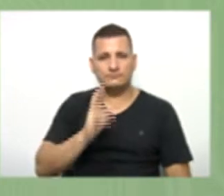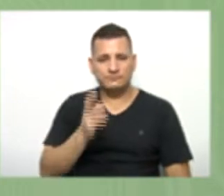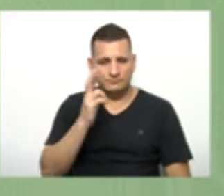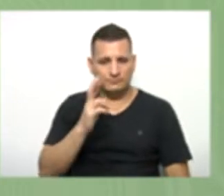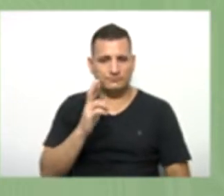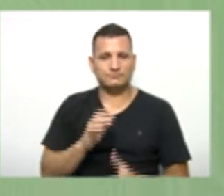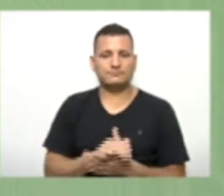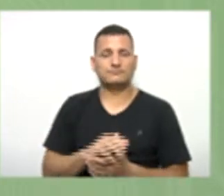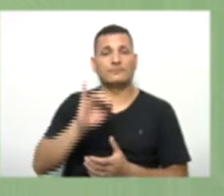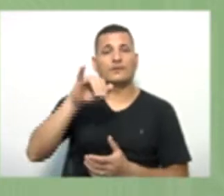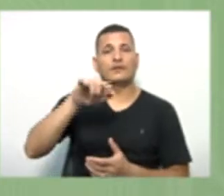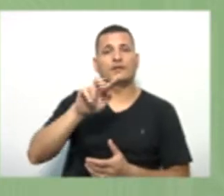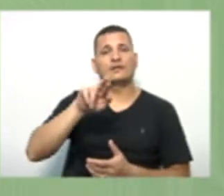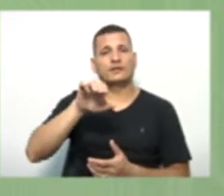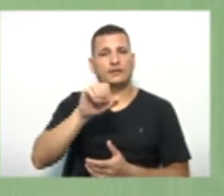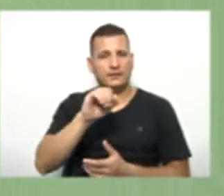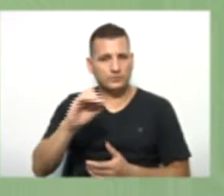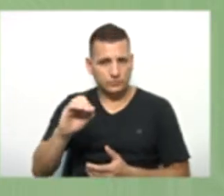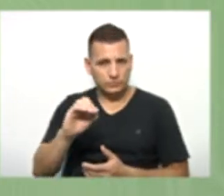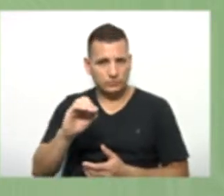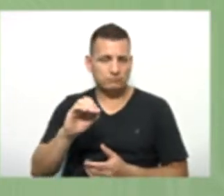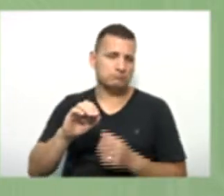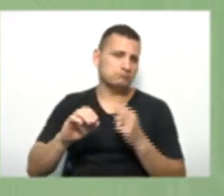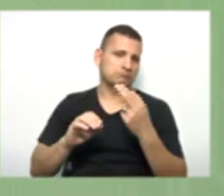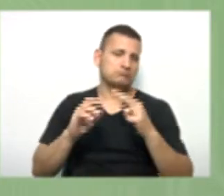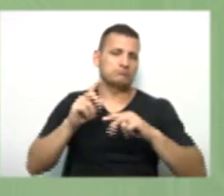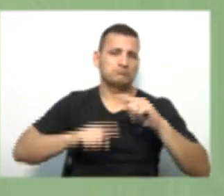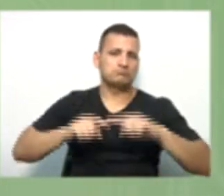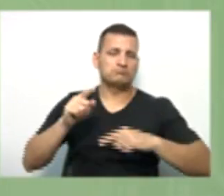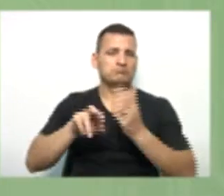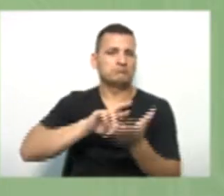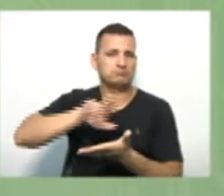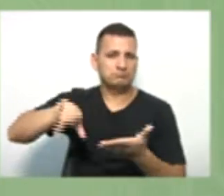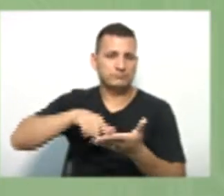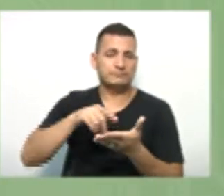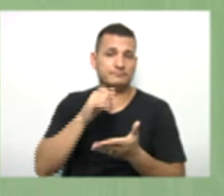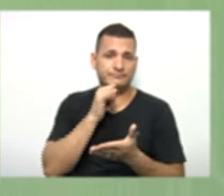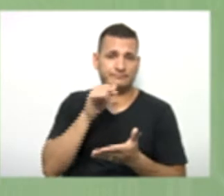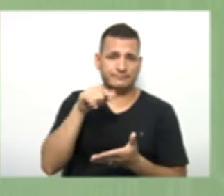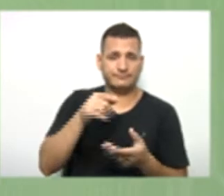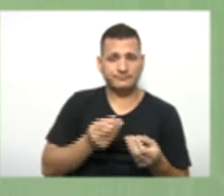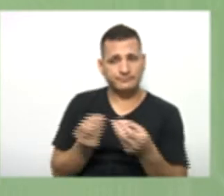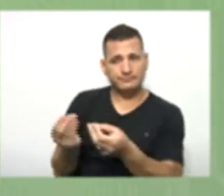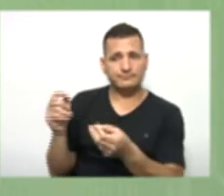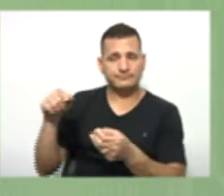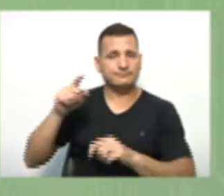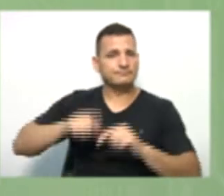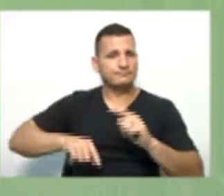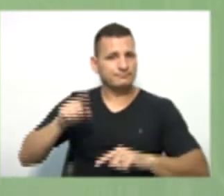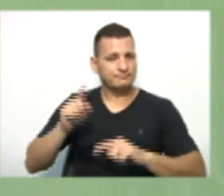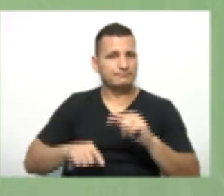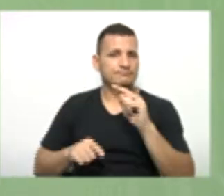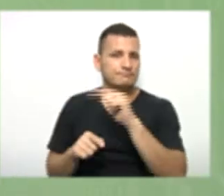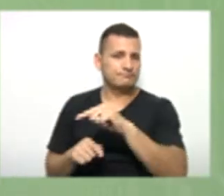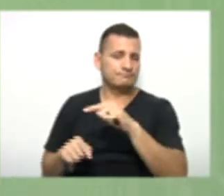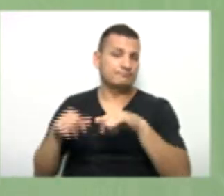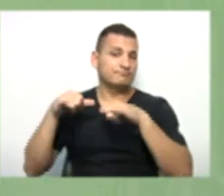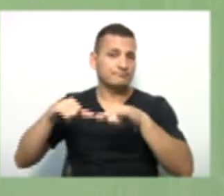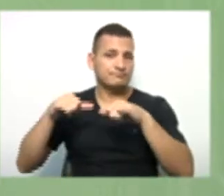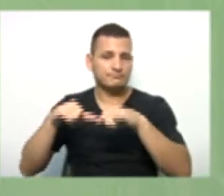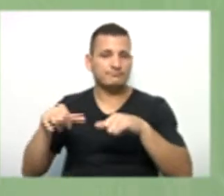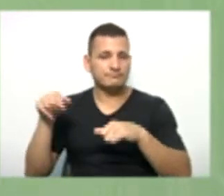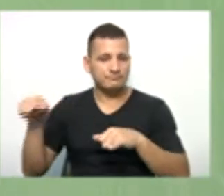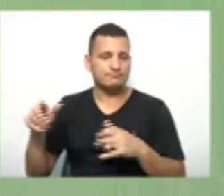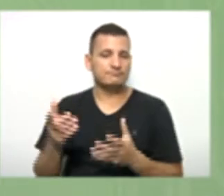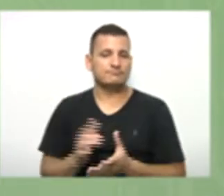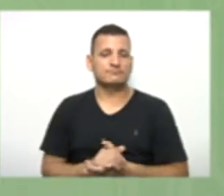produtos diversos. Quando você entrega esse produto lá para a rede de supermercado.